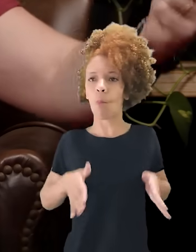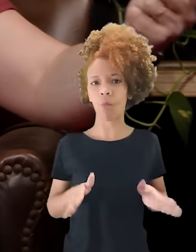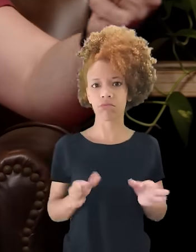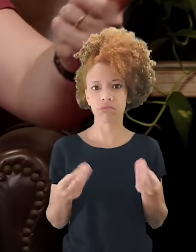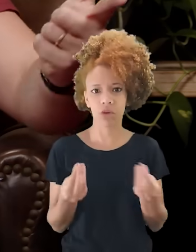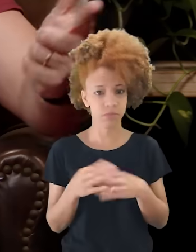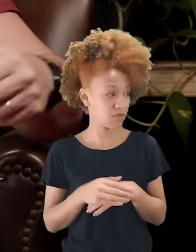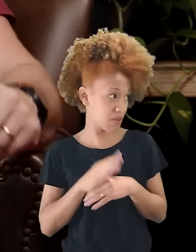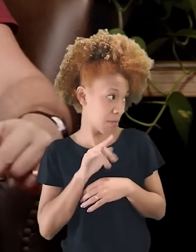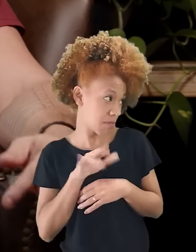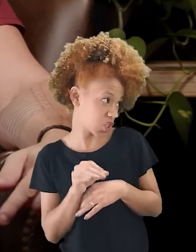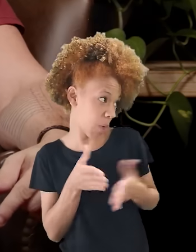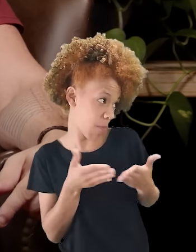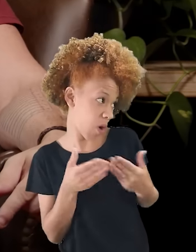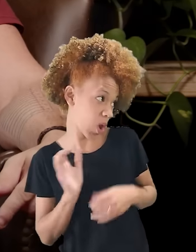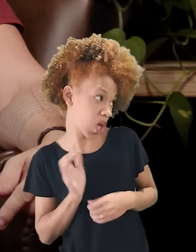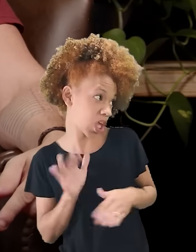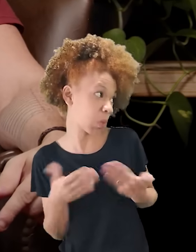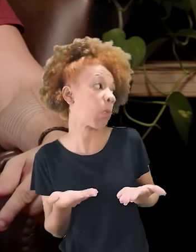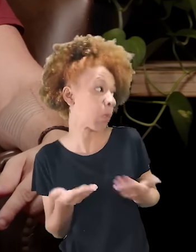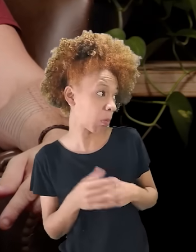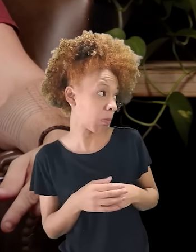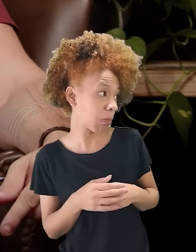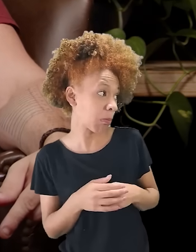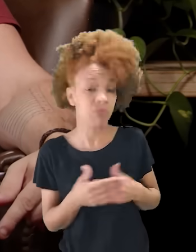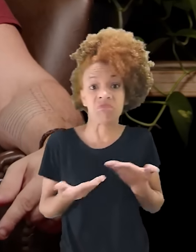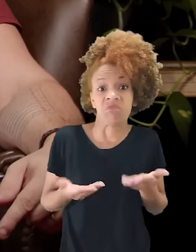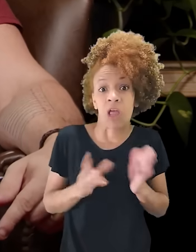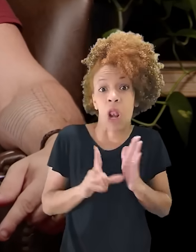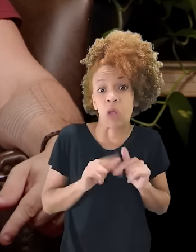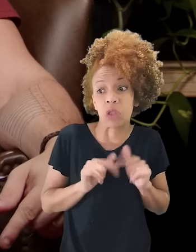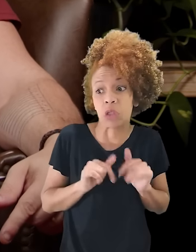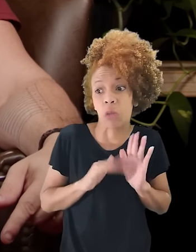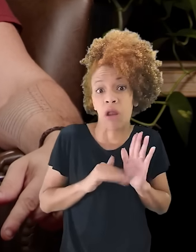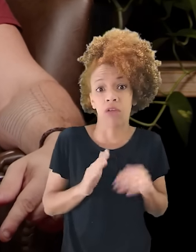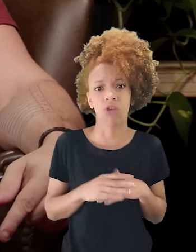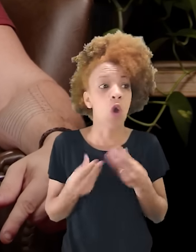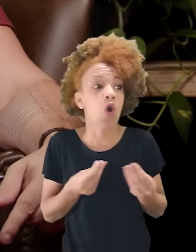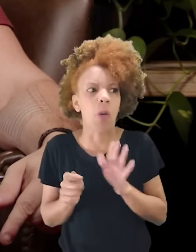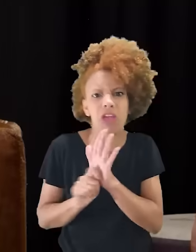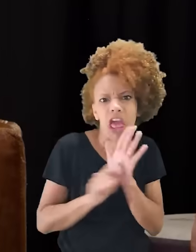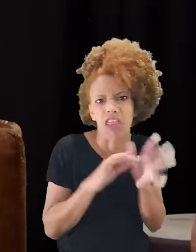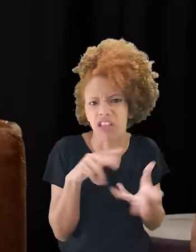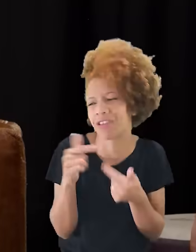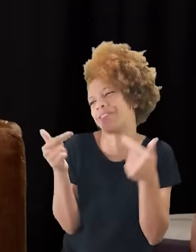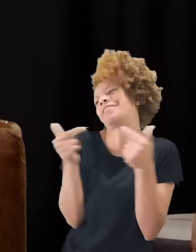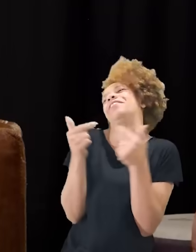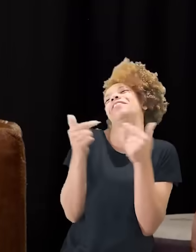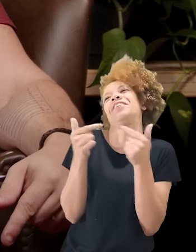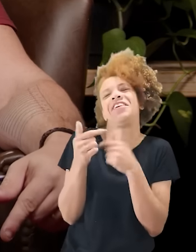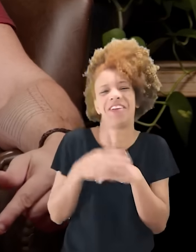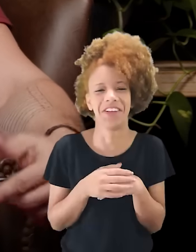que é esse mundo brechó é coisa de pobre ou de rico que quer se ex entendeu Como é que é o mundo das drogas aí tem